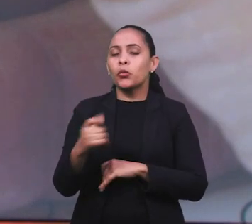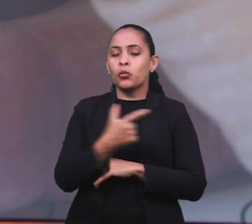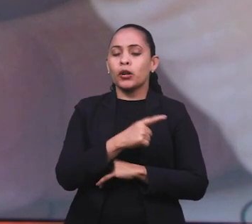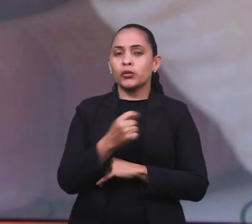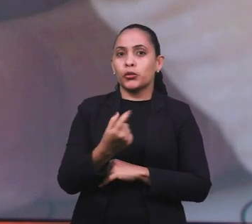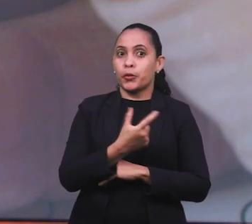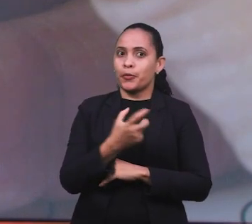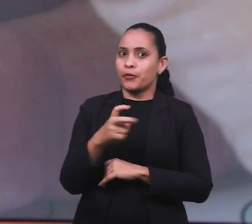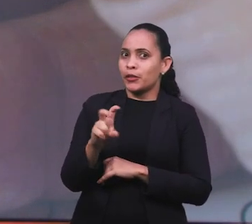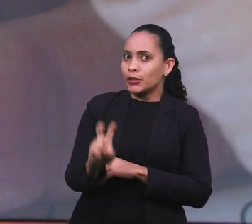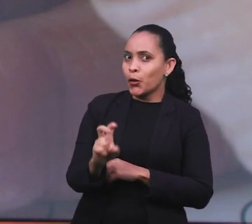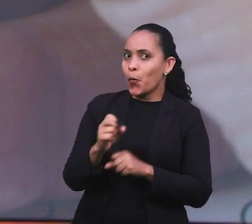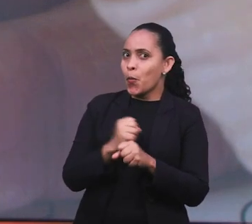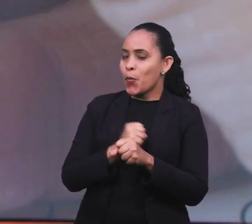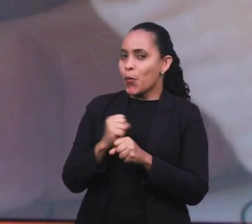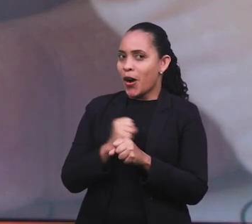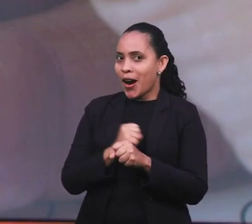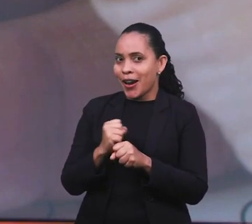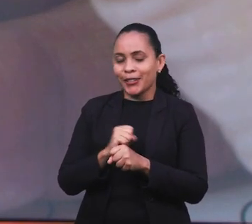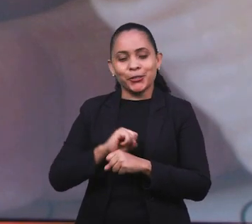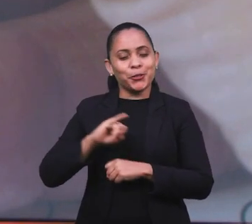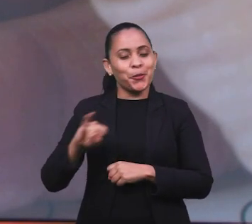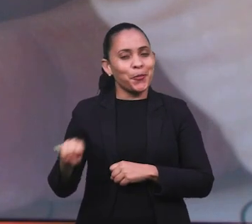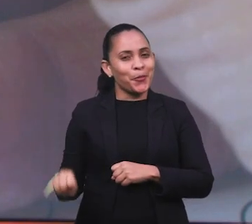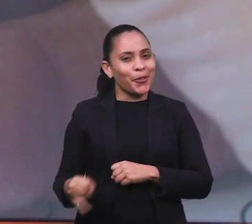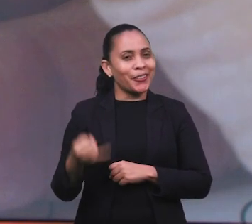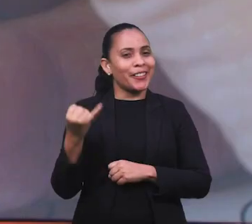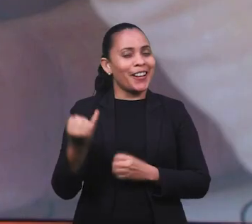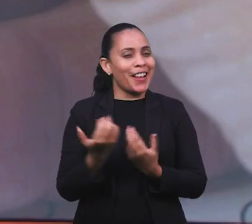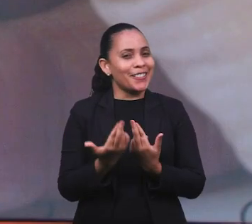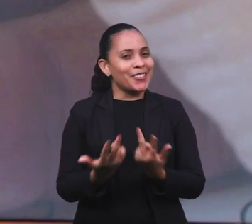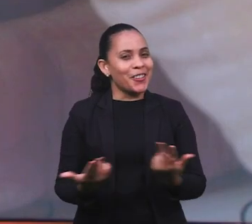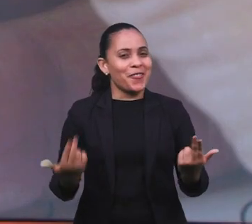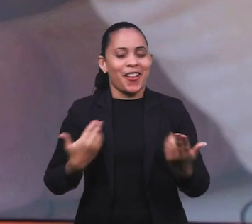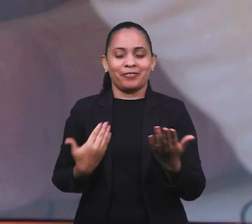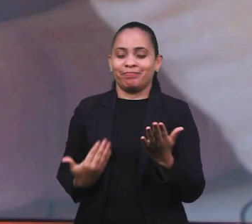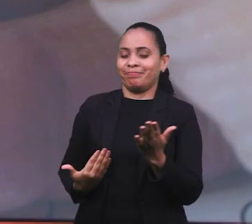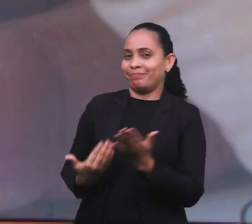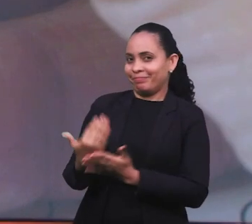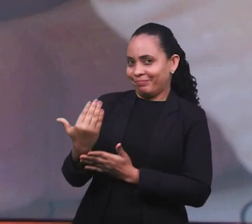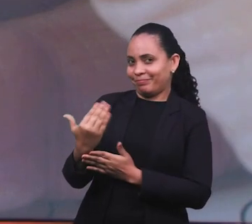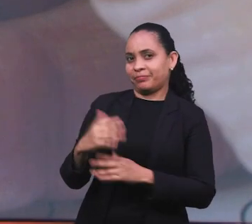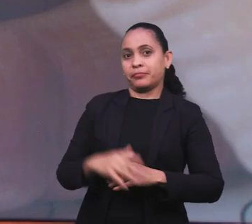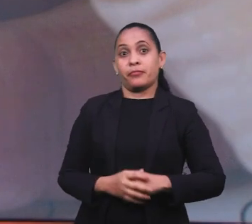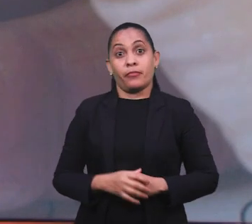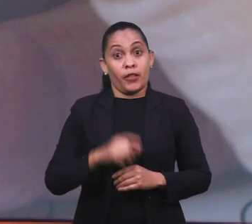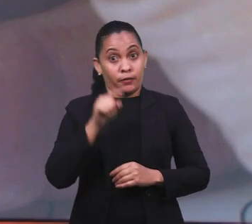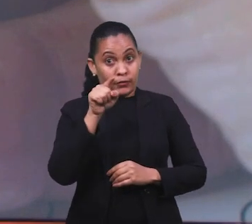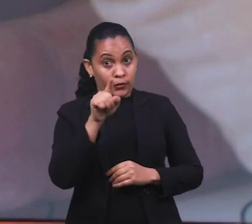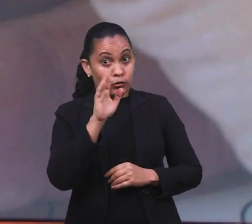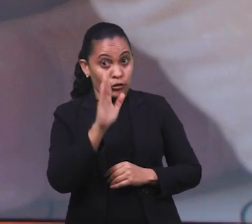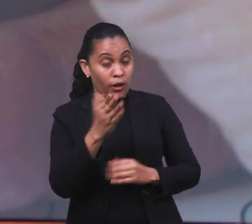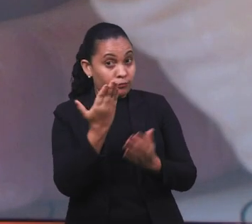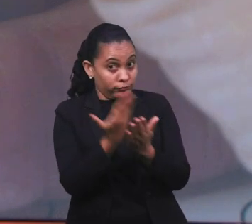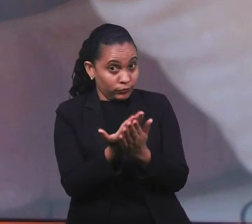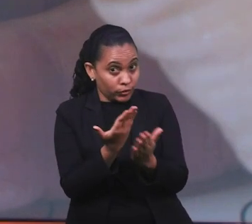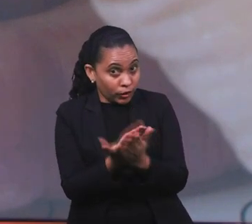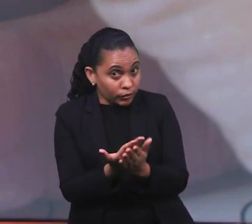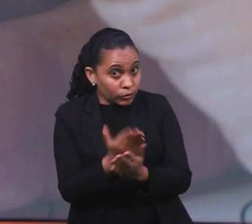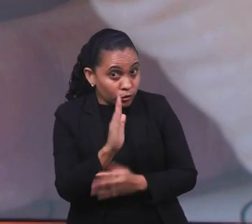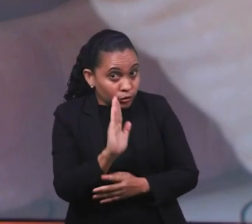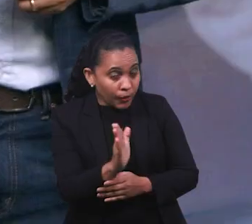de 2025 tem sido um ano de grandes oportunidades de ingressar no serviço público. Você já está